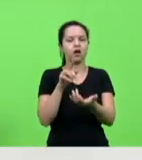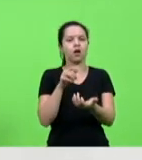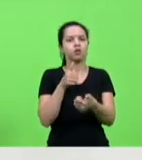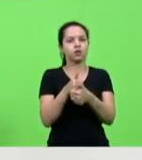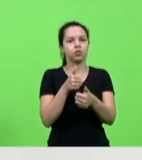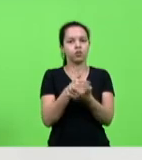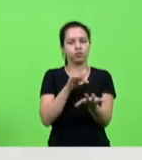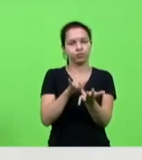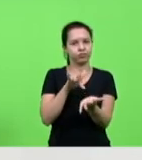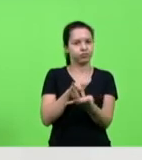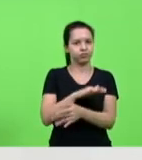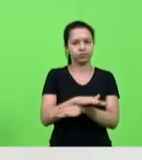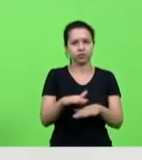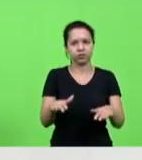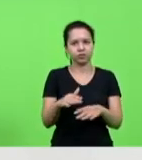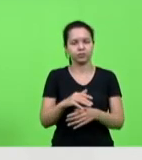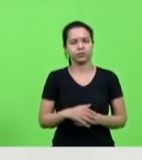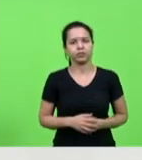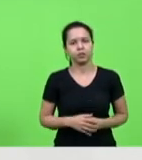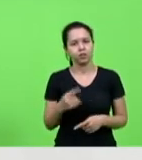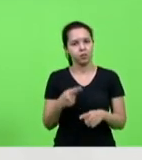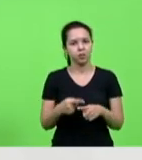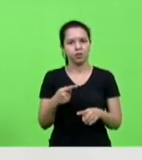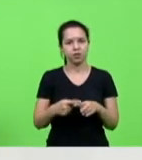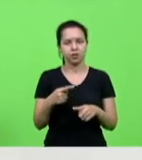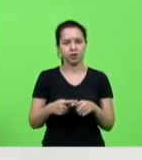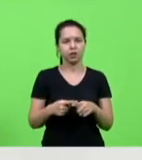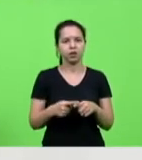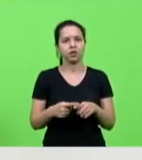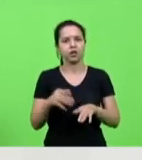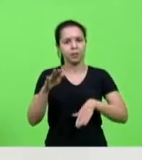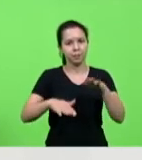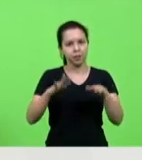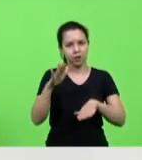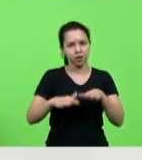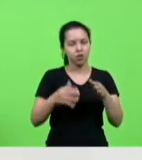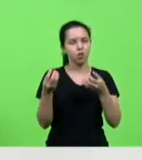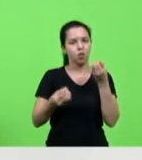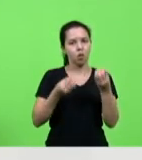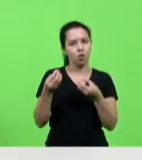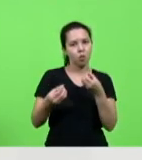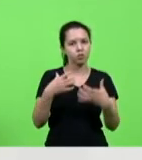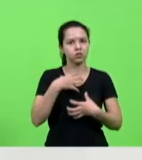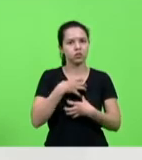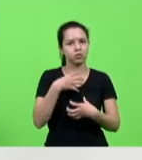vale de como está o espírito do conselheiro,